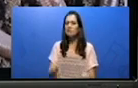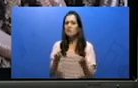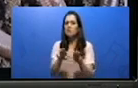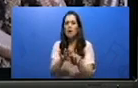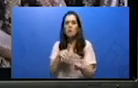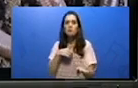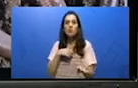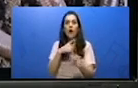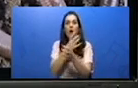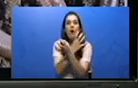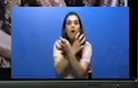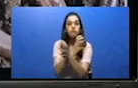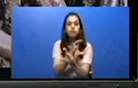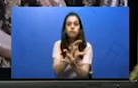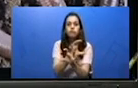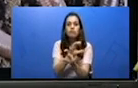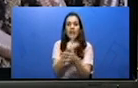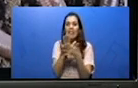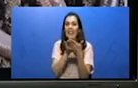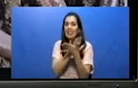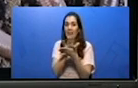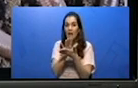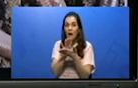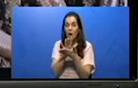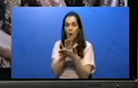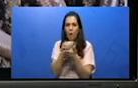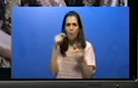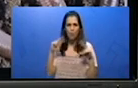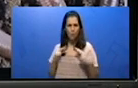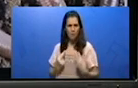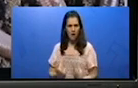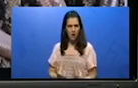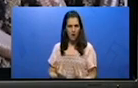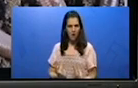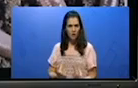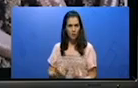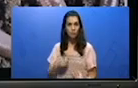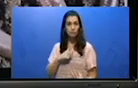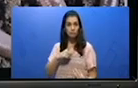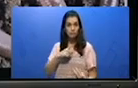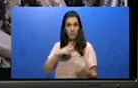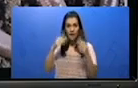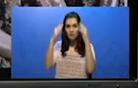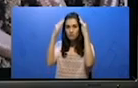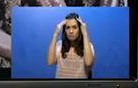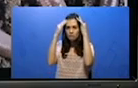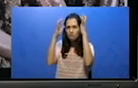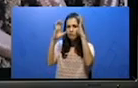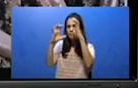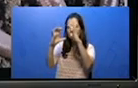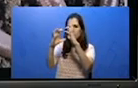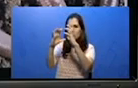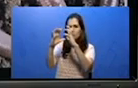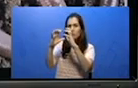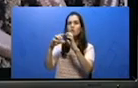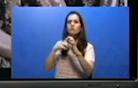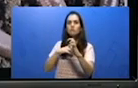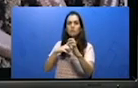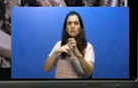esqueleto. Nós temos esqueleto interno. Por exemplo, o nosso crânio, que reveste o sistema nervoso